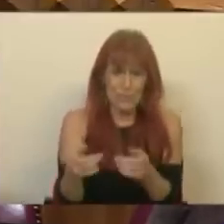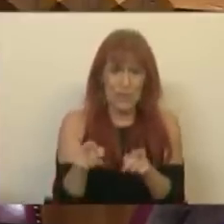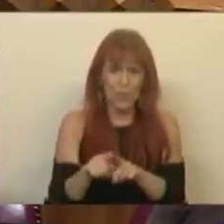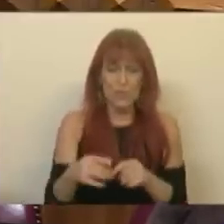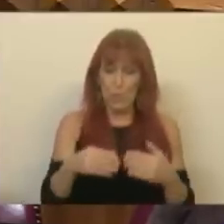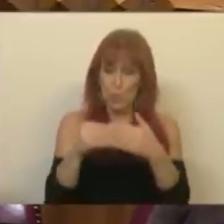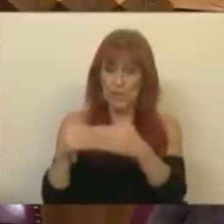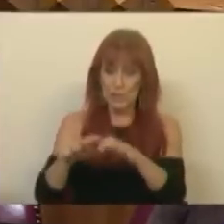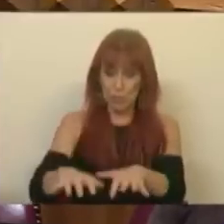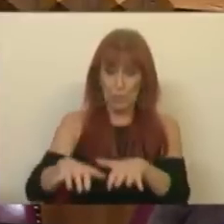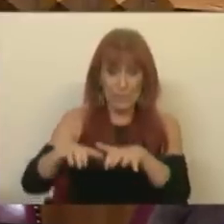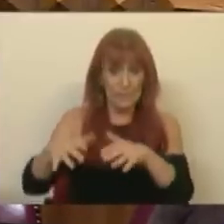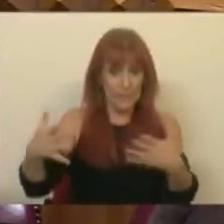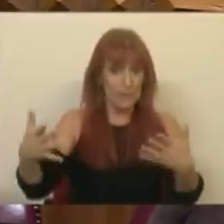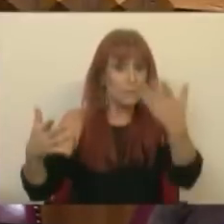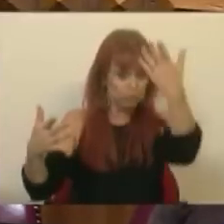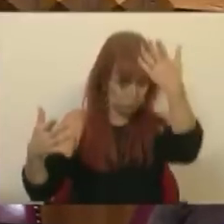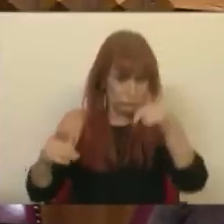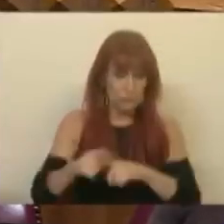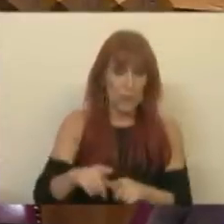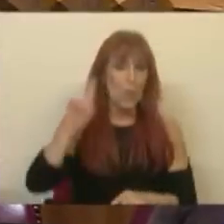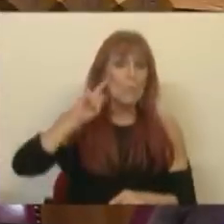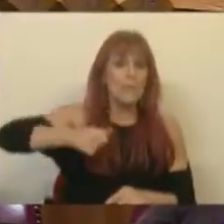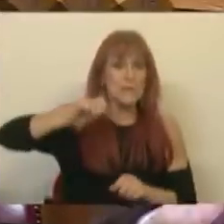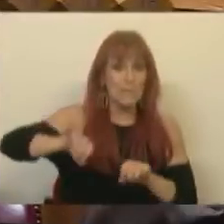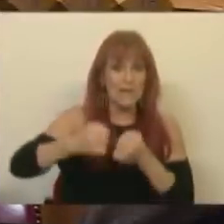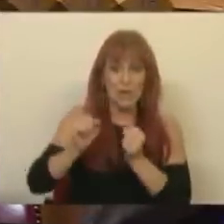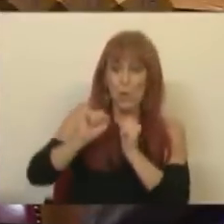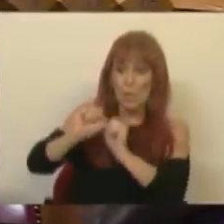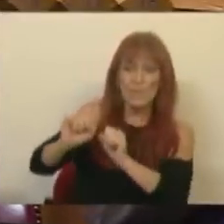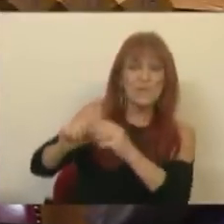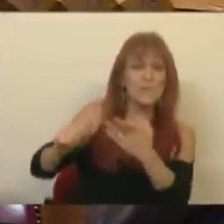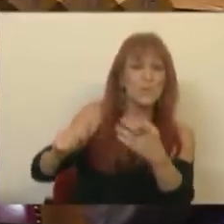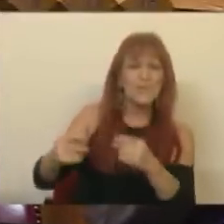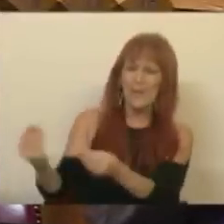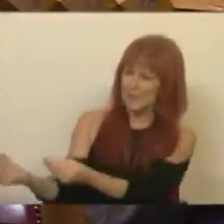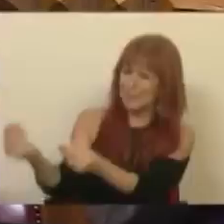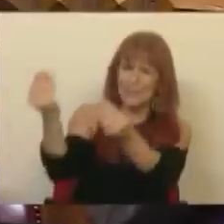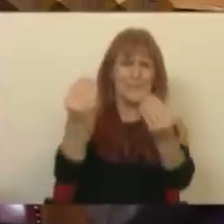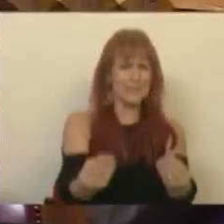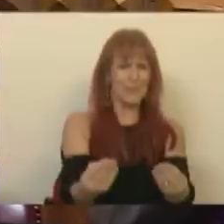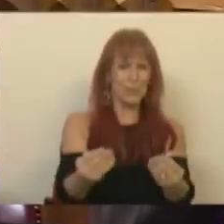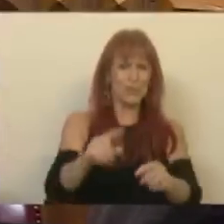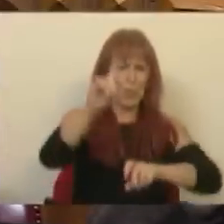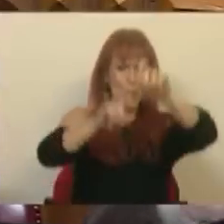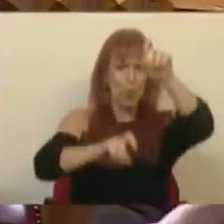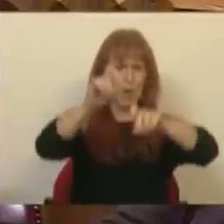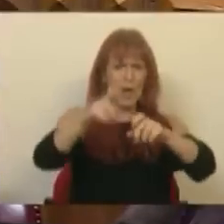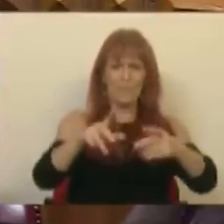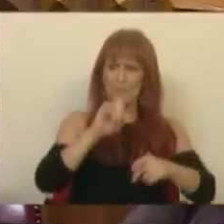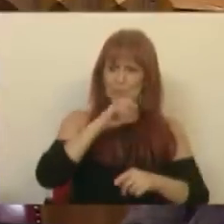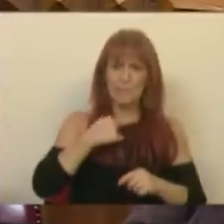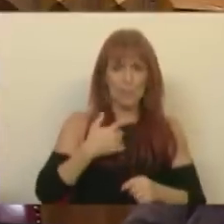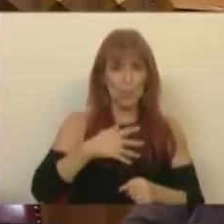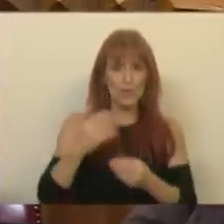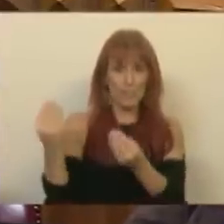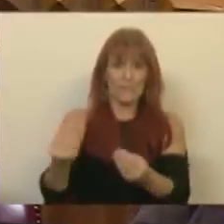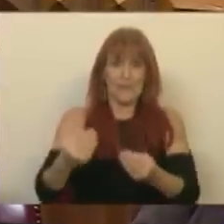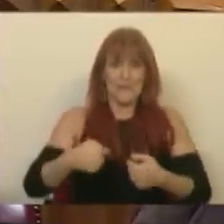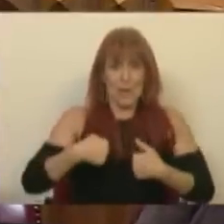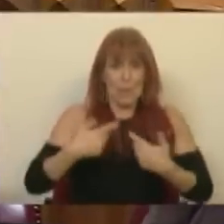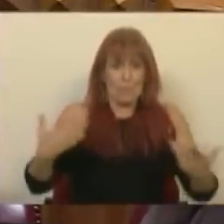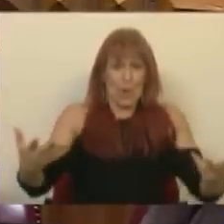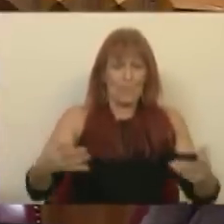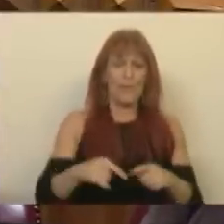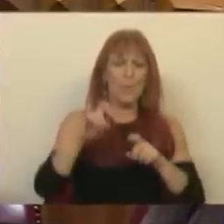foi o líder parlamentar do principal partido oposição que trouxe o gráfico que eu se calhar gostaria de ter trazido